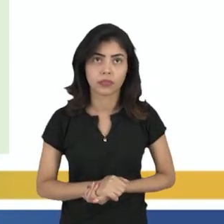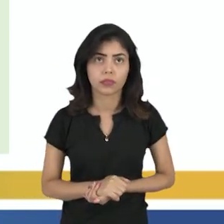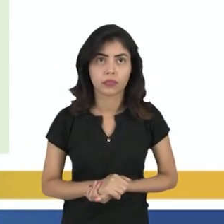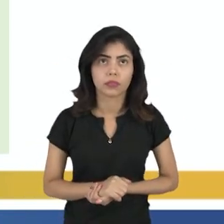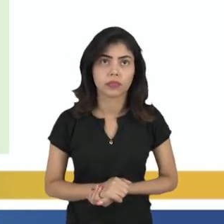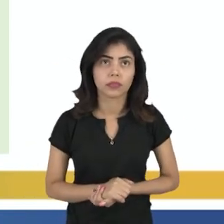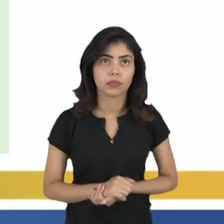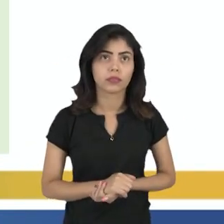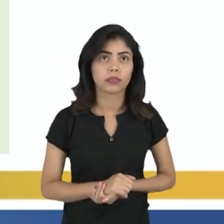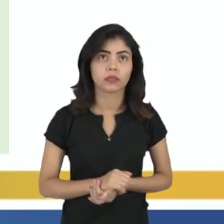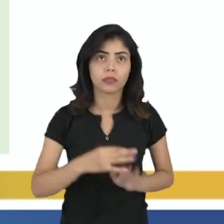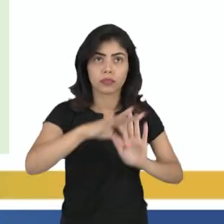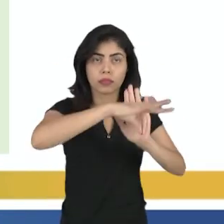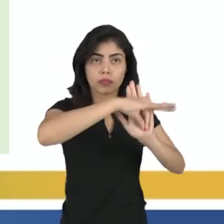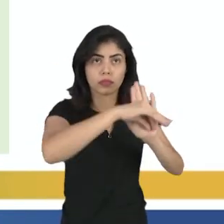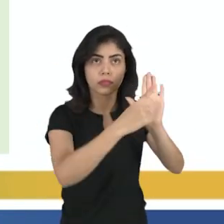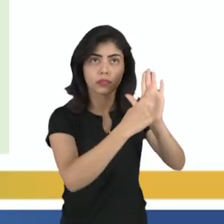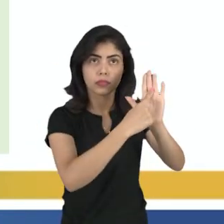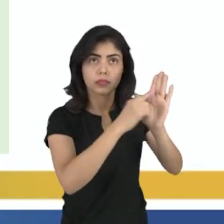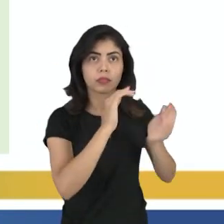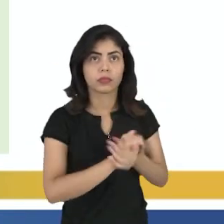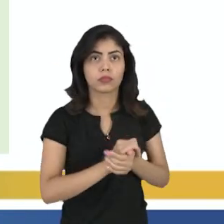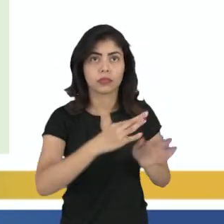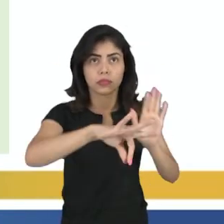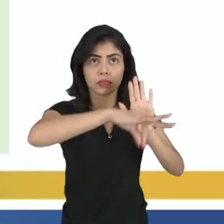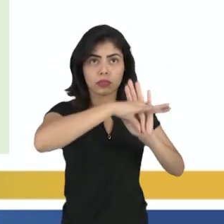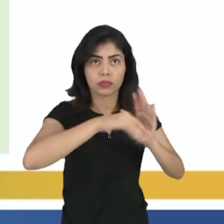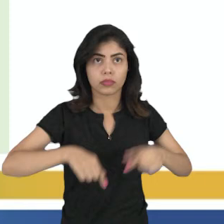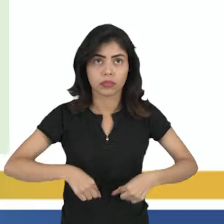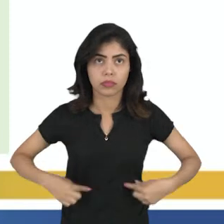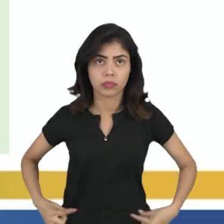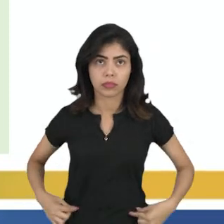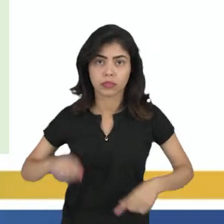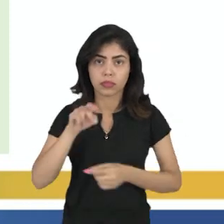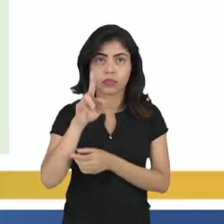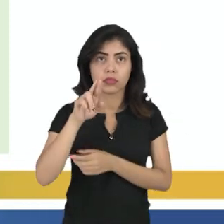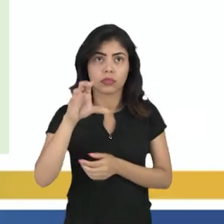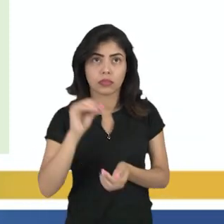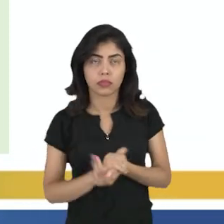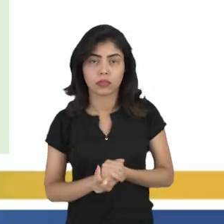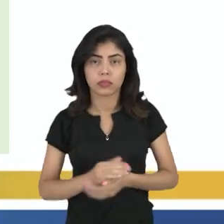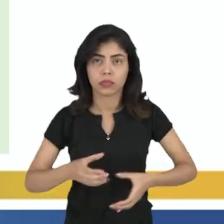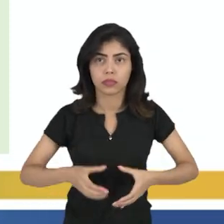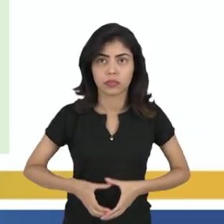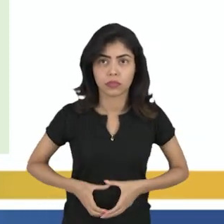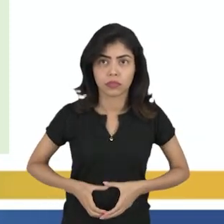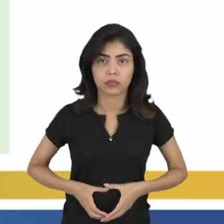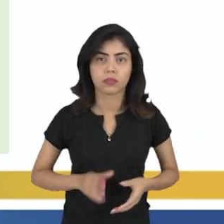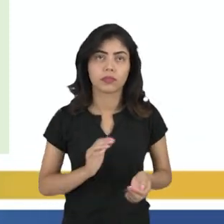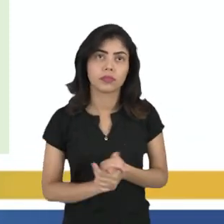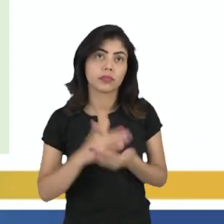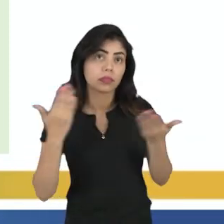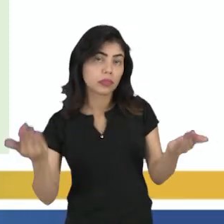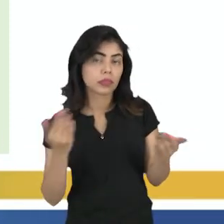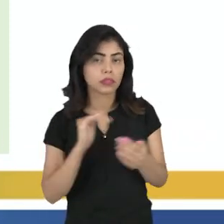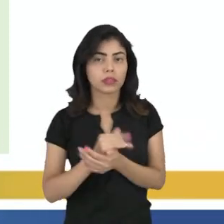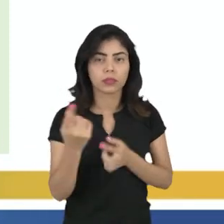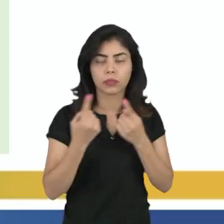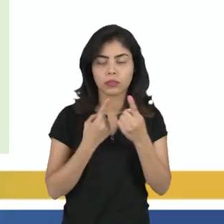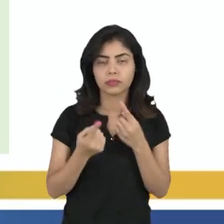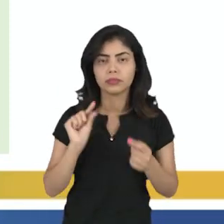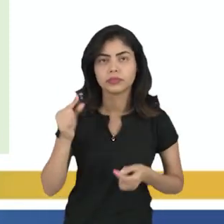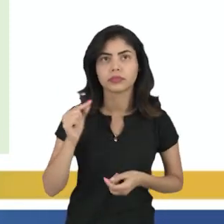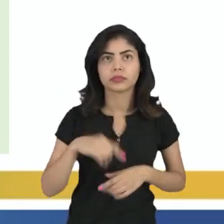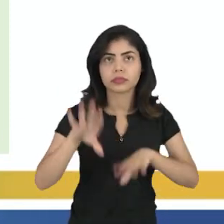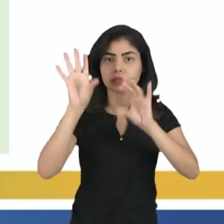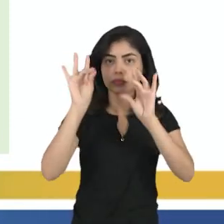É o clitóris, a vagina, a tuba uterina, a uretra ou o útero? E aí, vamos conversar um